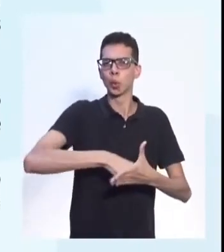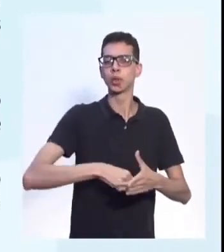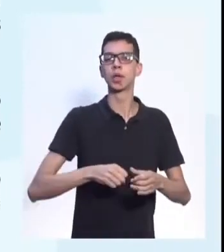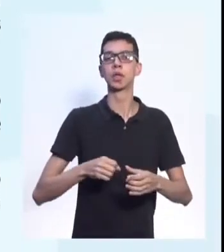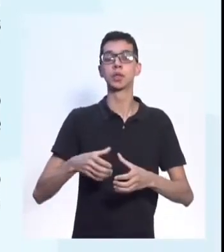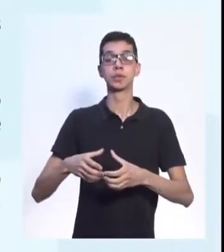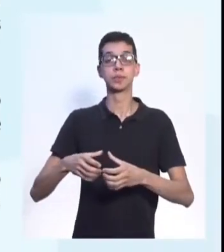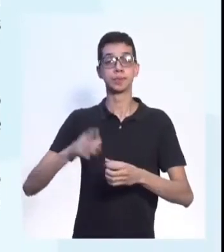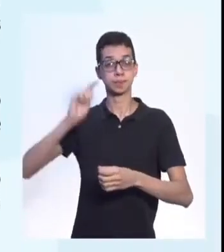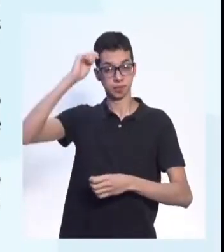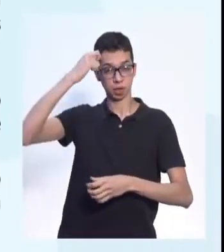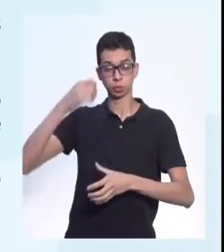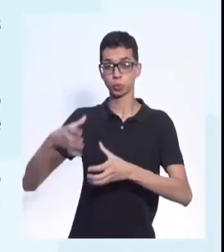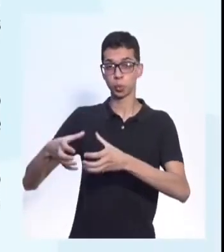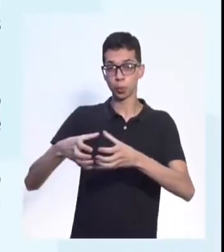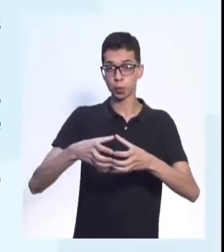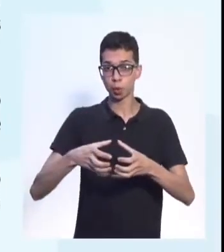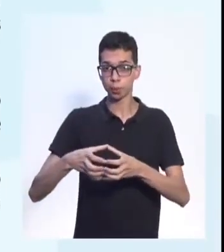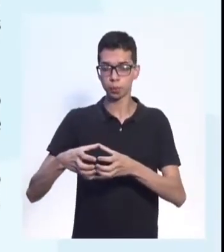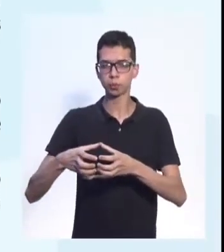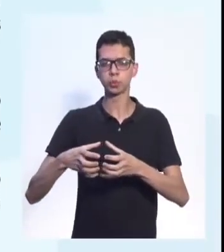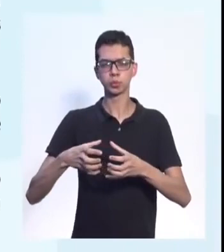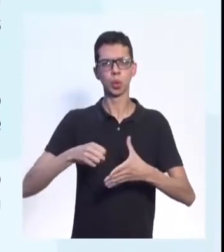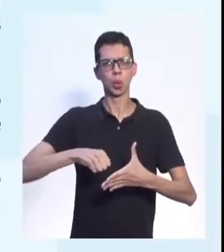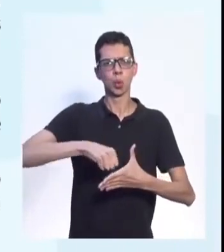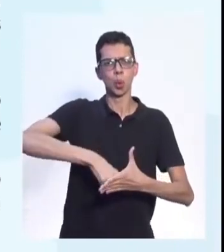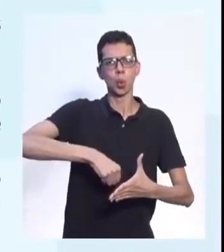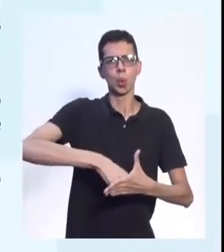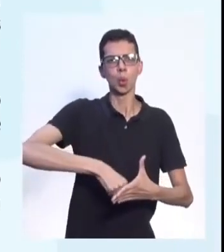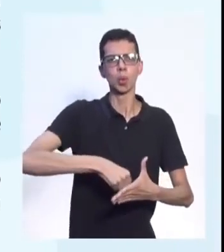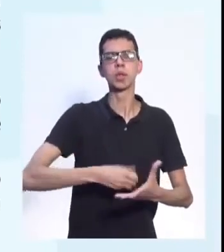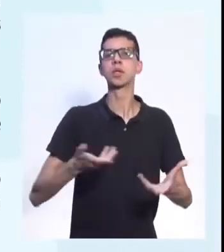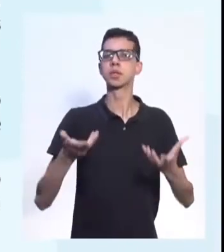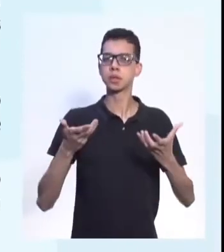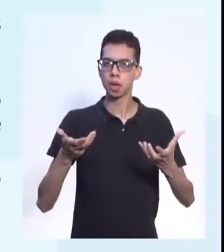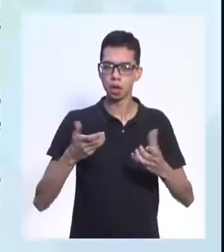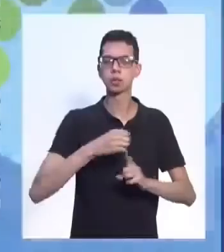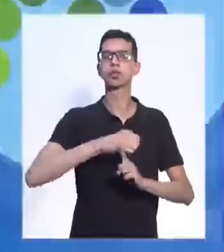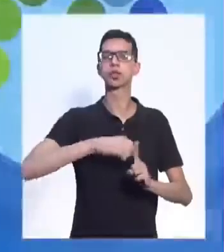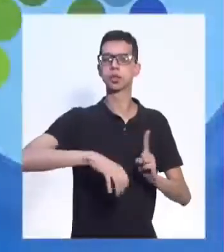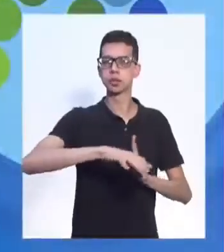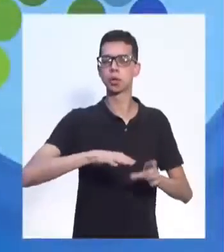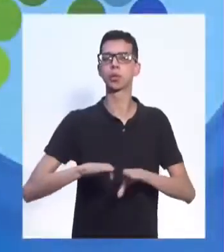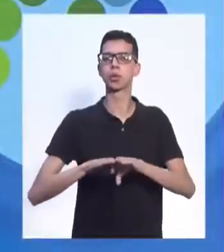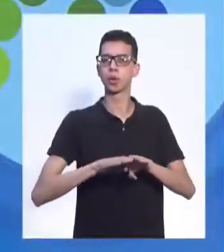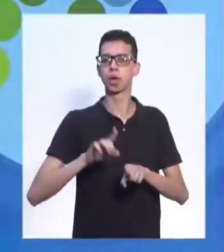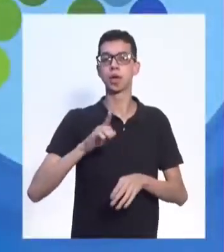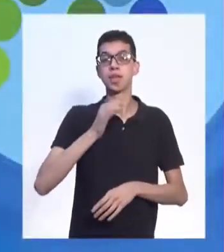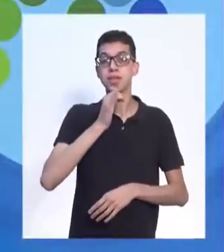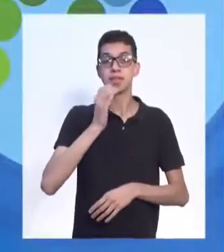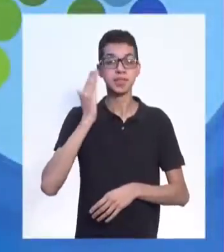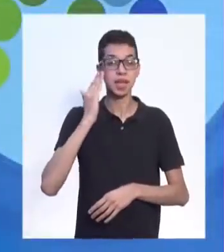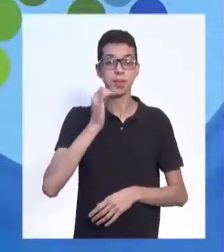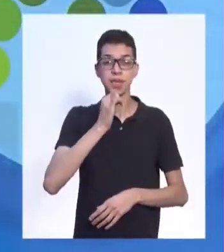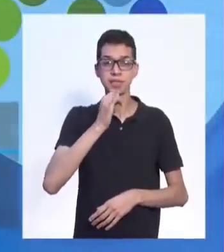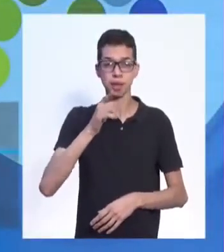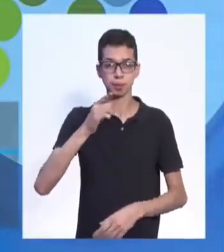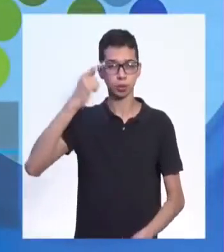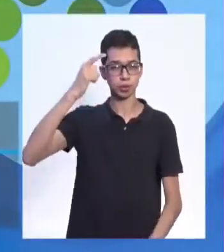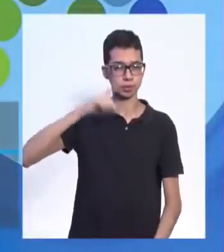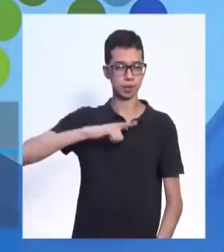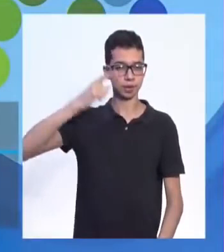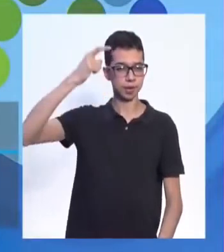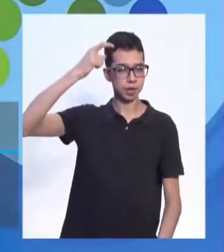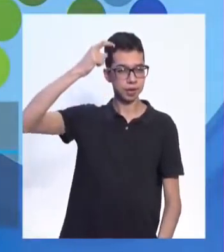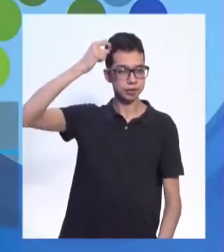para lutar por uma igualdade social, né? A gente estava até falando na aula anterior, por exemplo, as tranças nagôs, que são aquelas tranças que